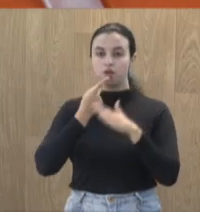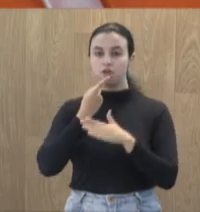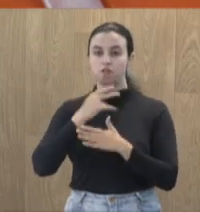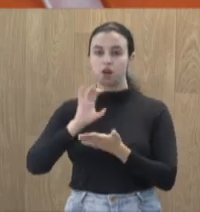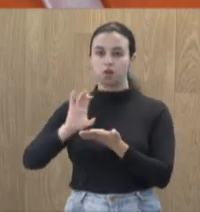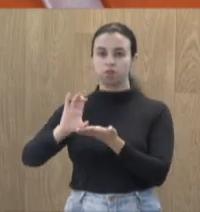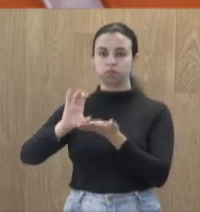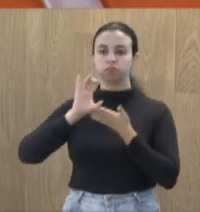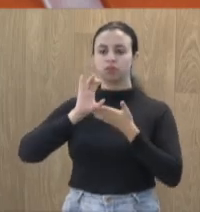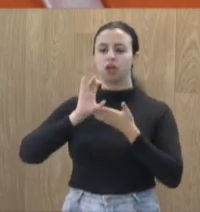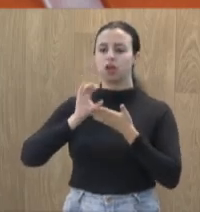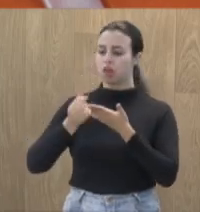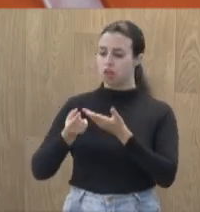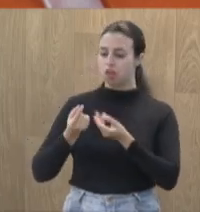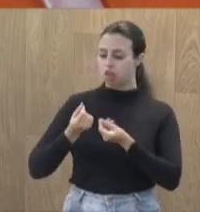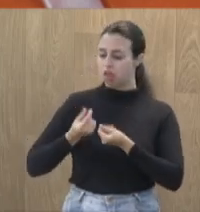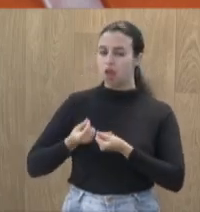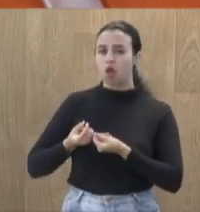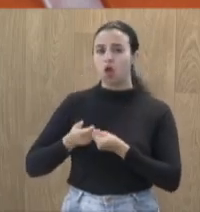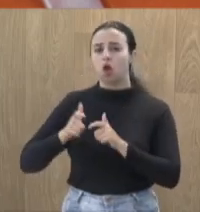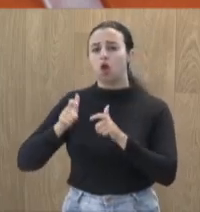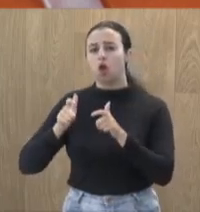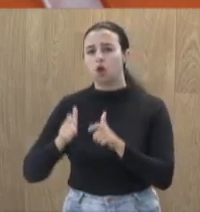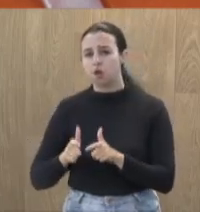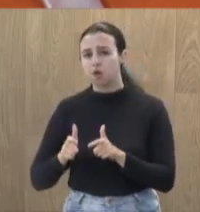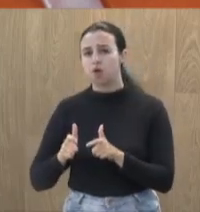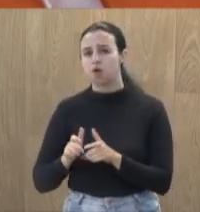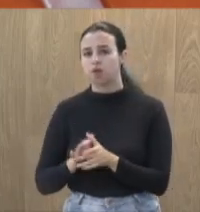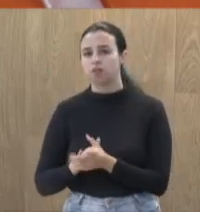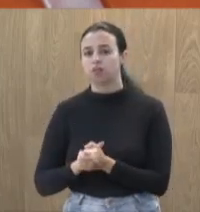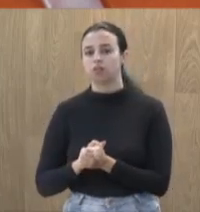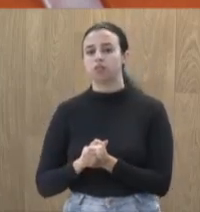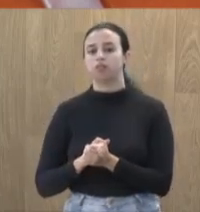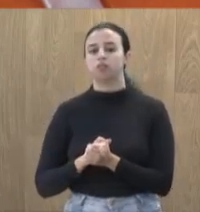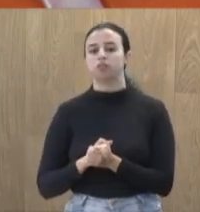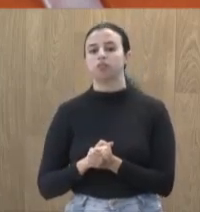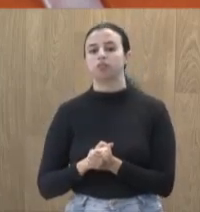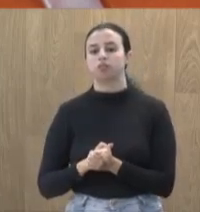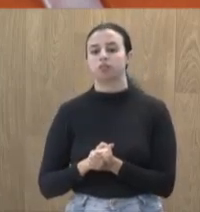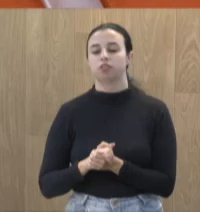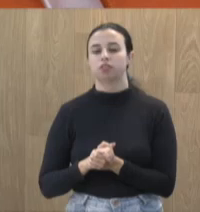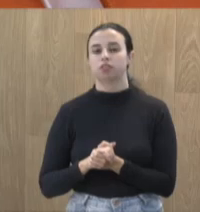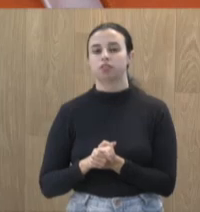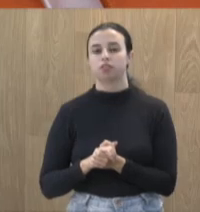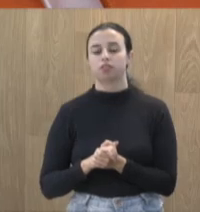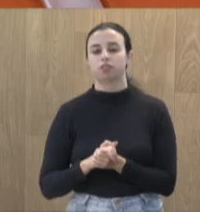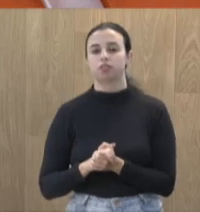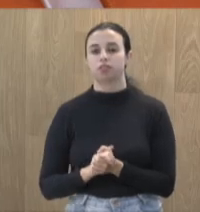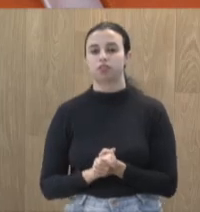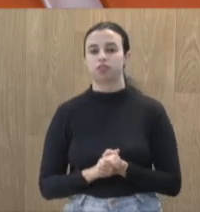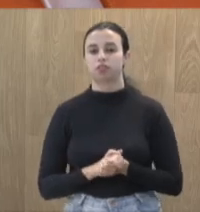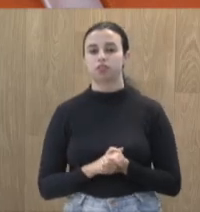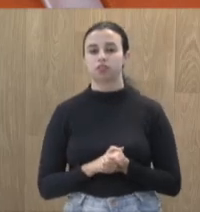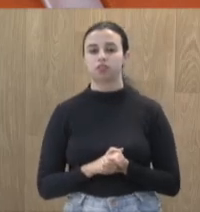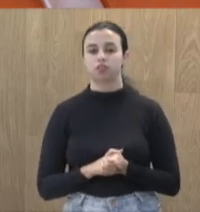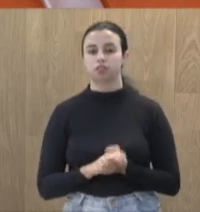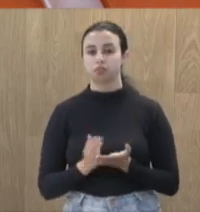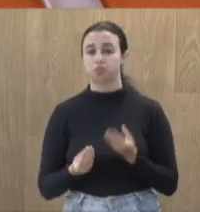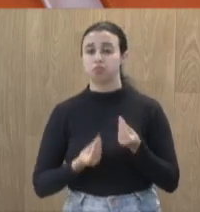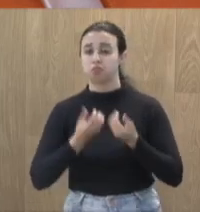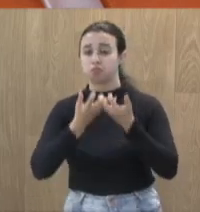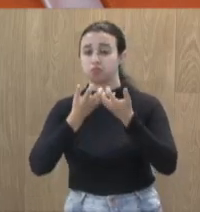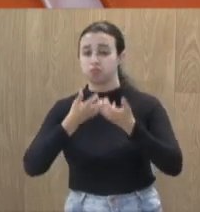Deus. Que a vice vai lá e socorre. É assim que